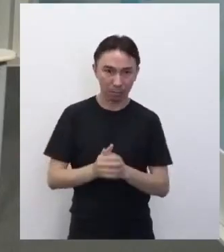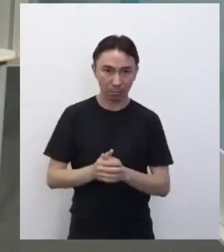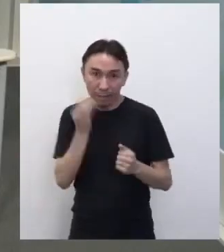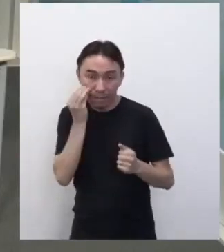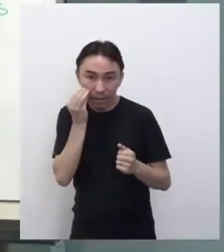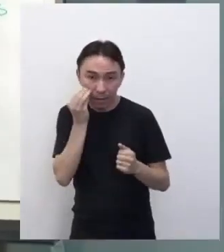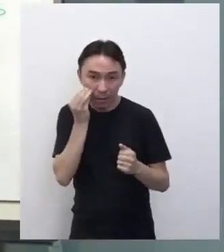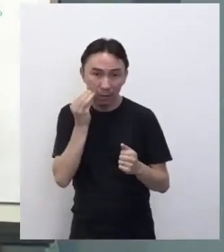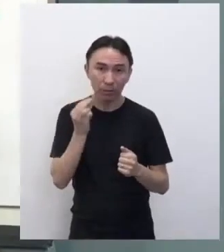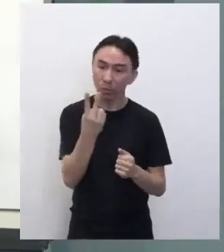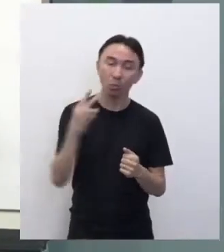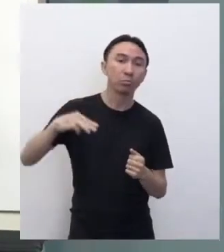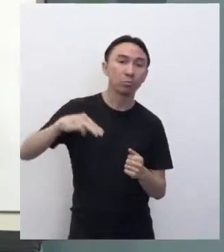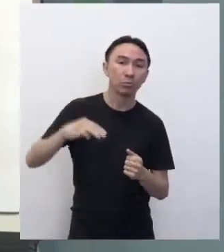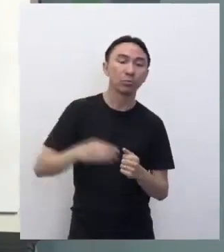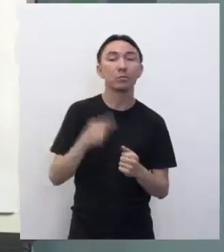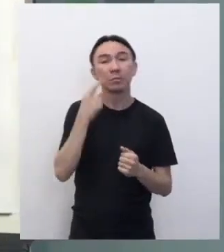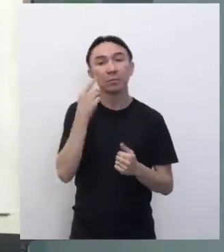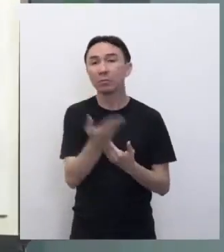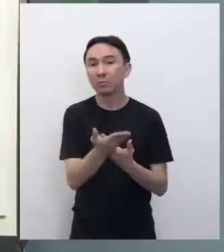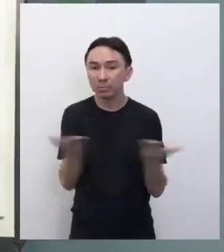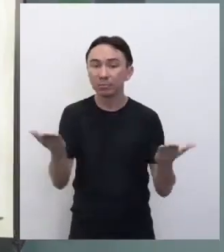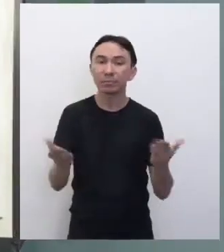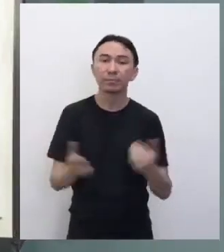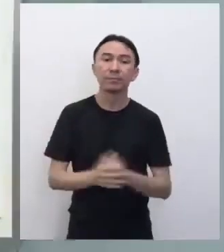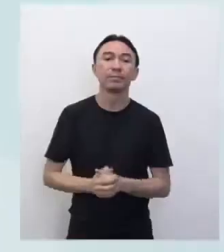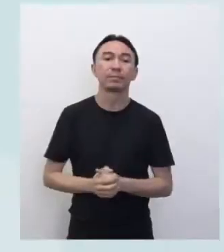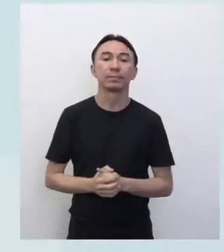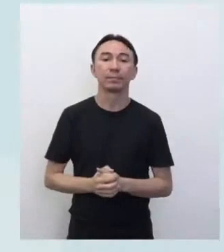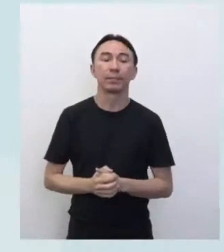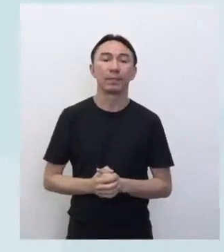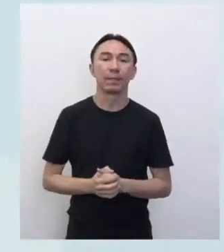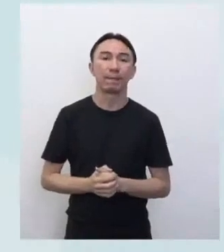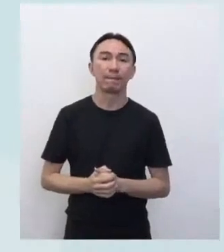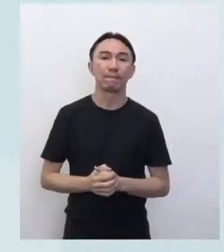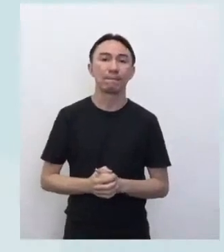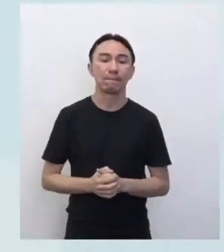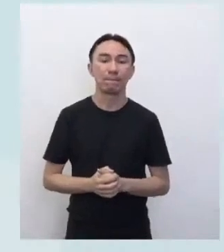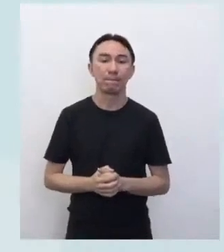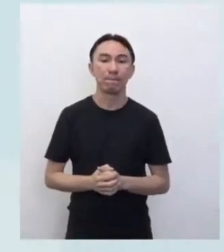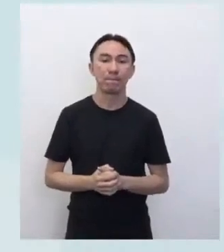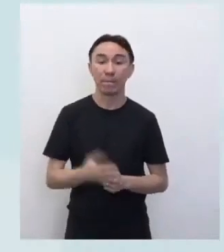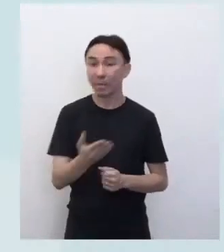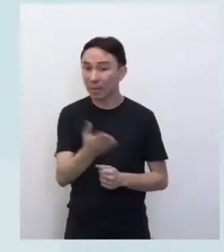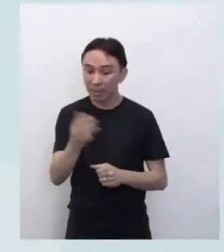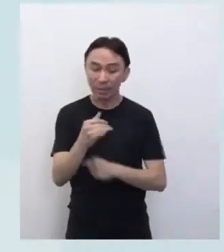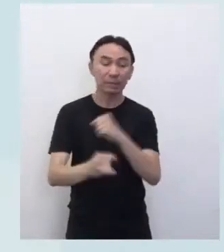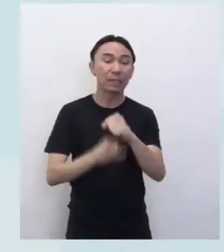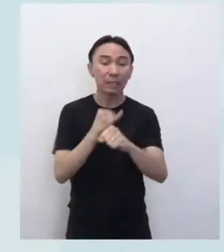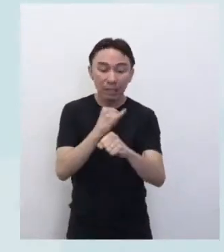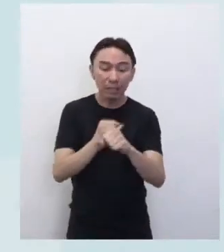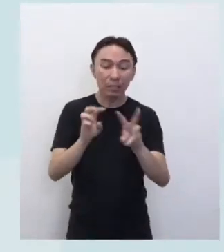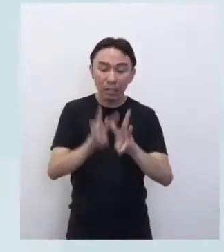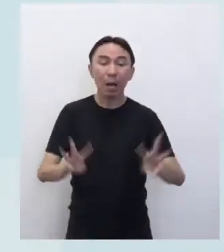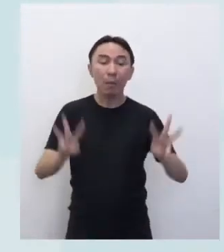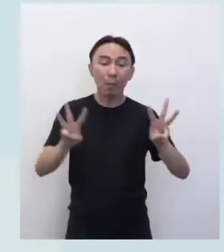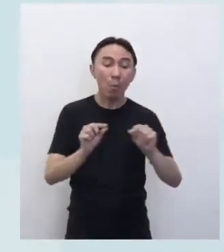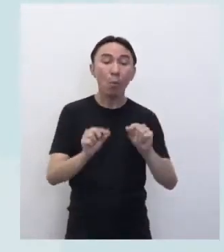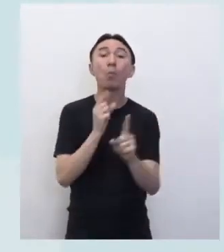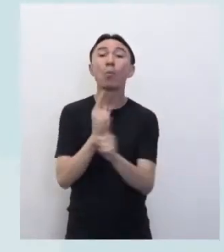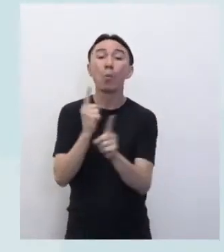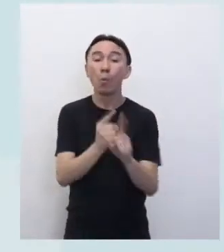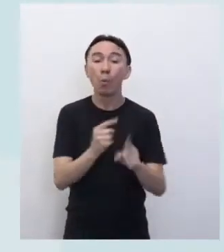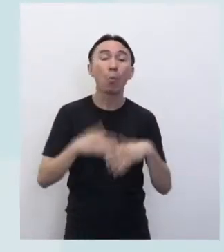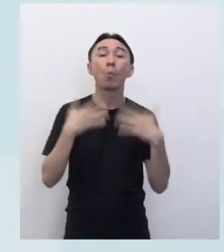isso? 2 minutes, 2 minutinhos aí para vocês. What kinds of pages can you find on the internet? Que tipos de página você consegue encontrar na